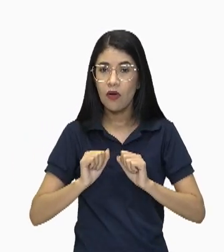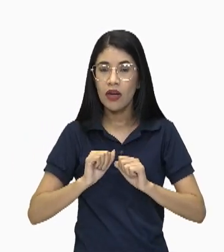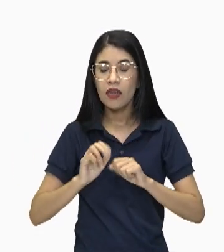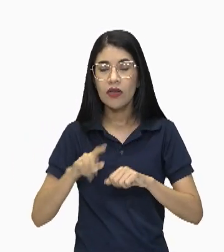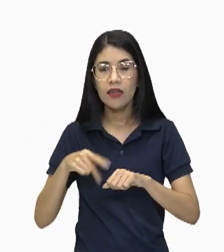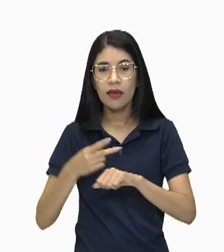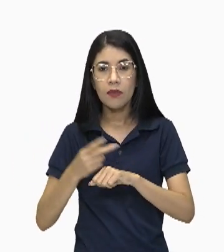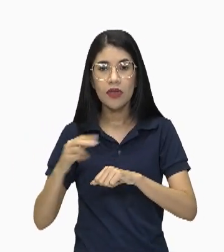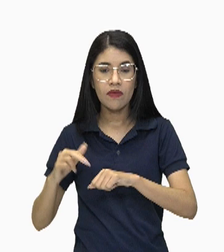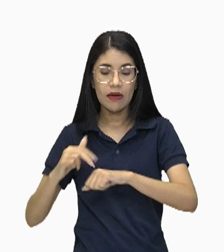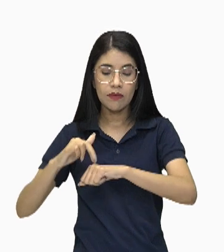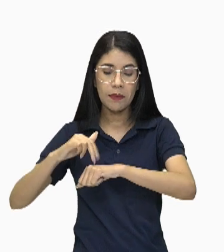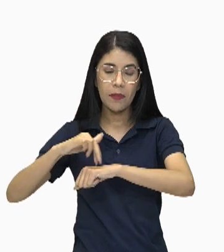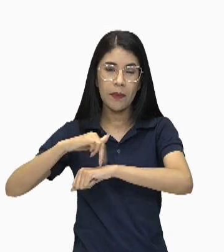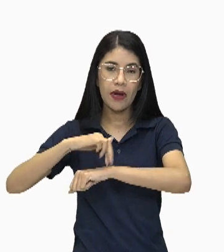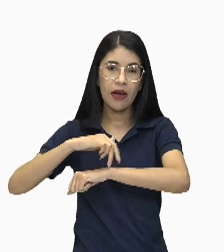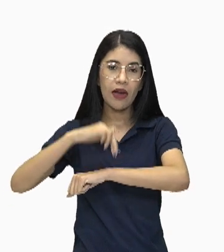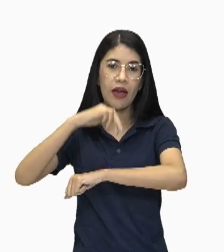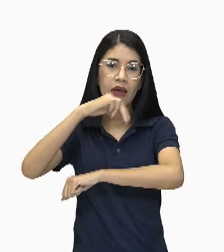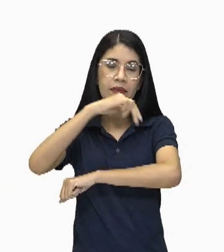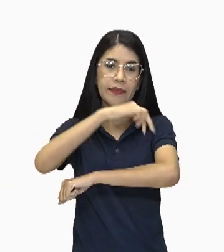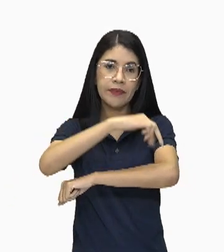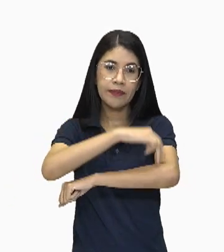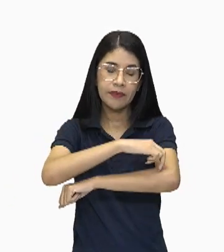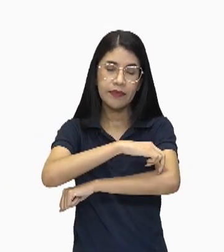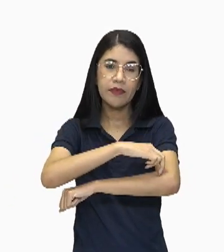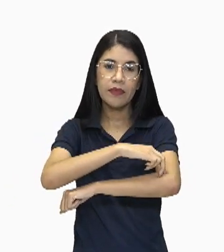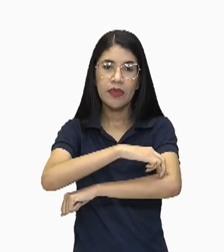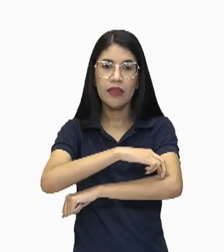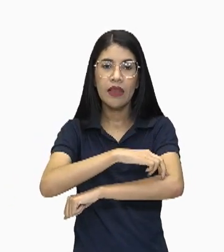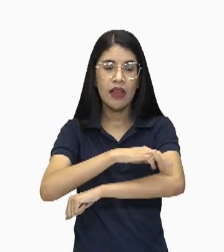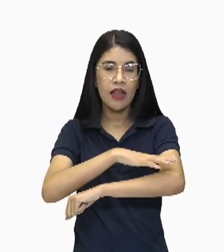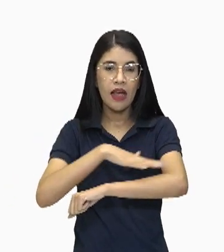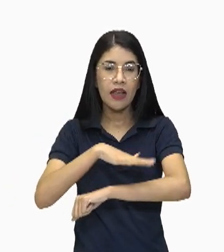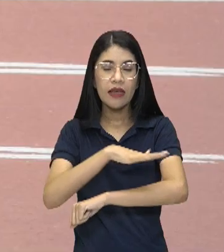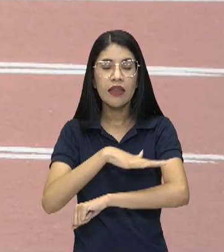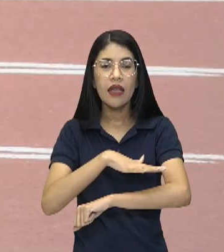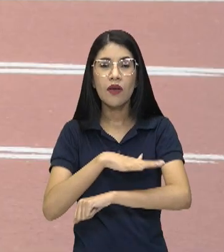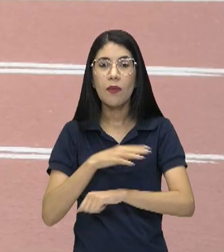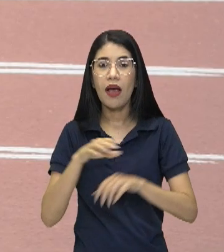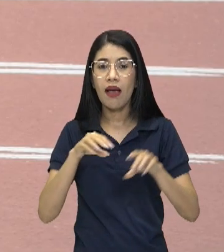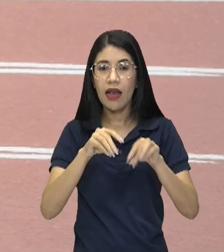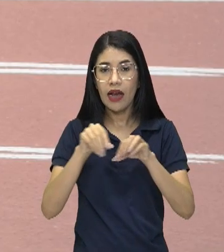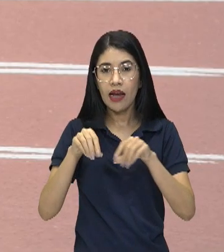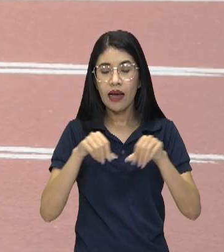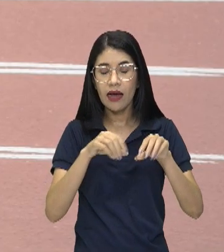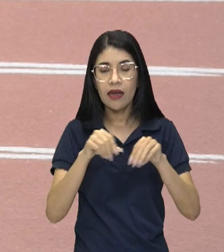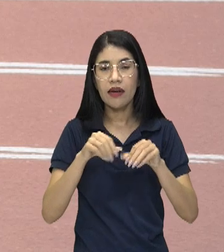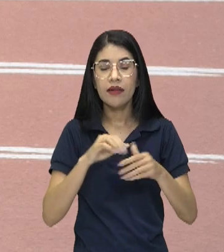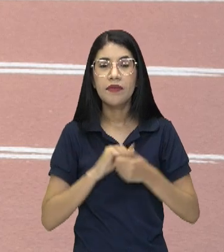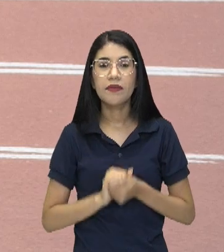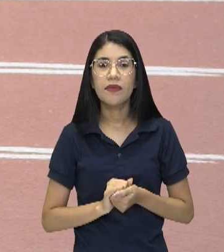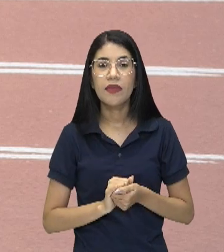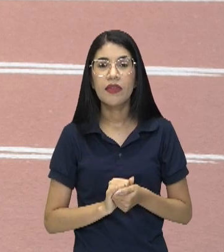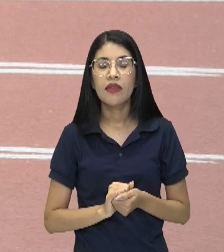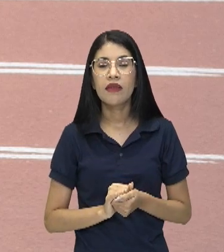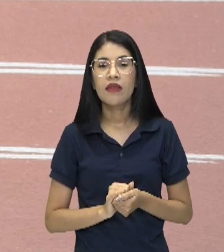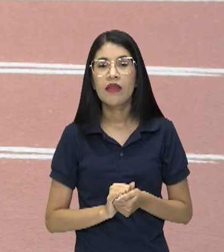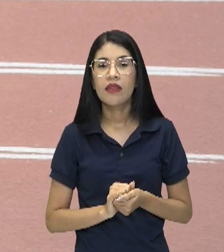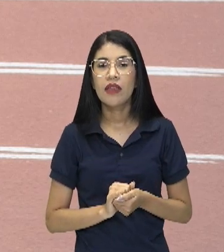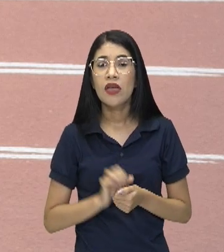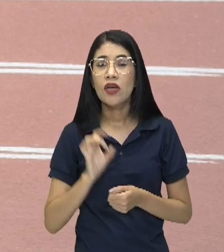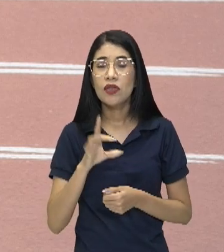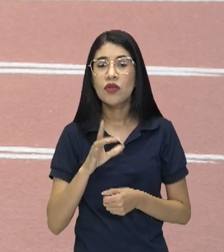saltar. E aí eles vão cair com os 2 pés em uma caixa de areia. E vai ser computado, aí vai ser validado o